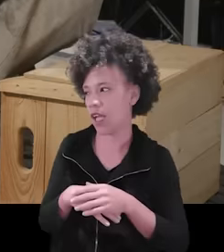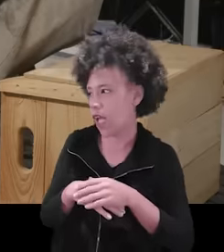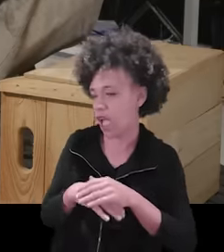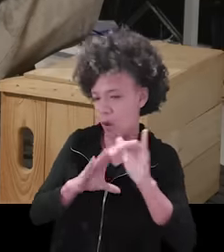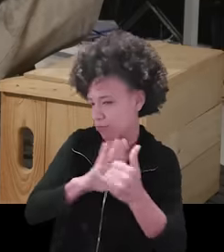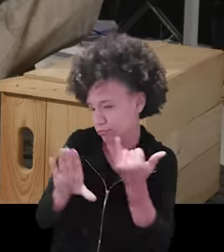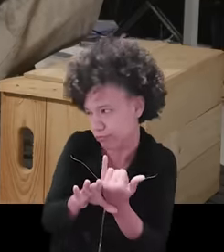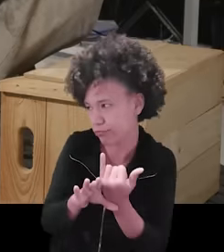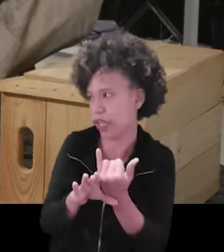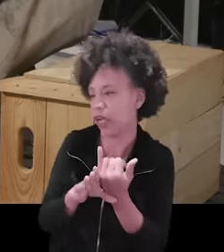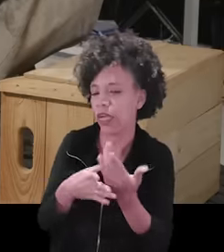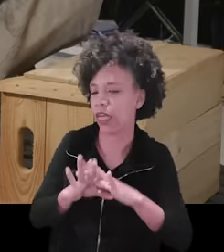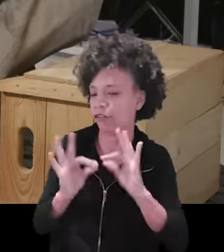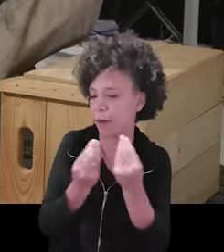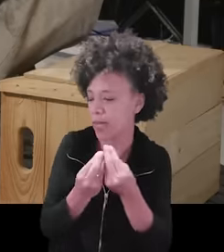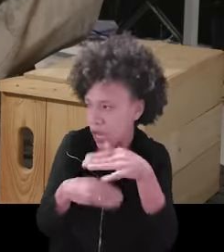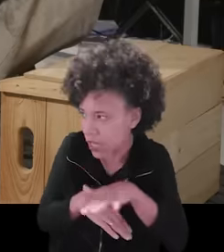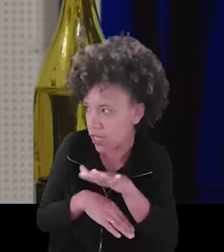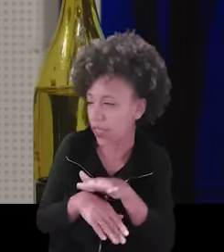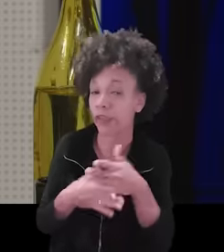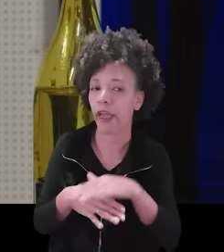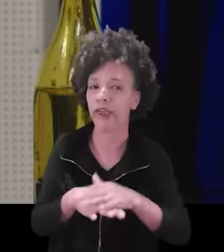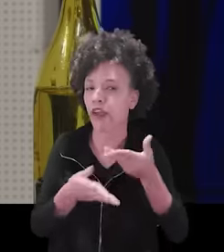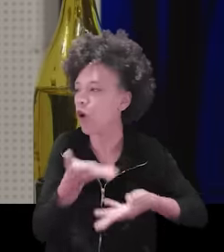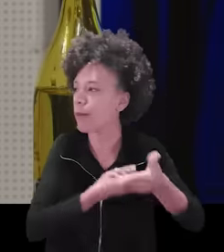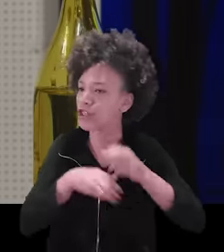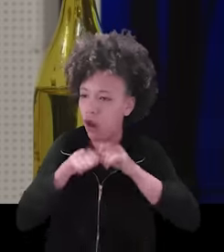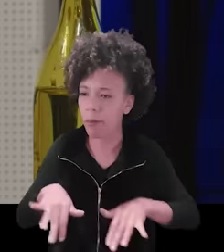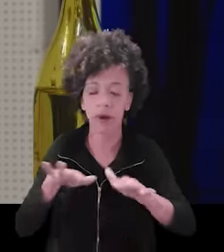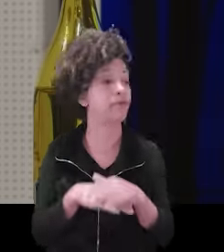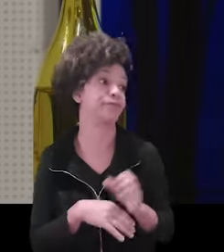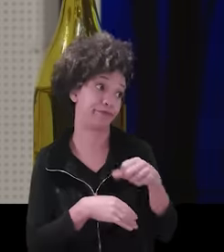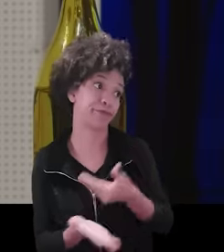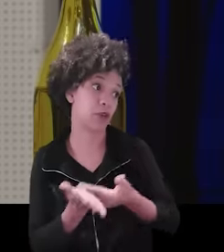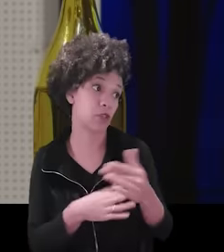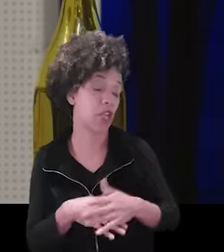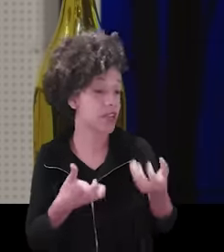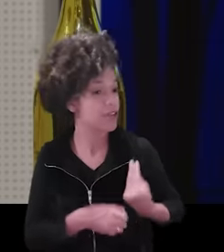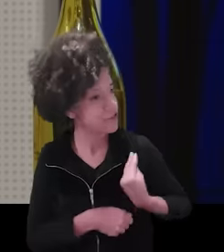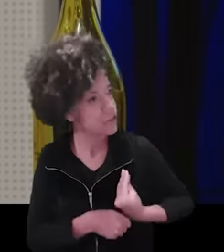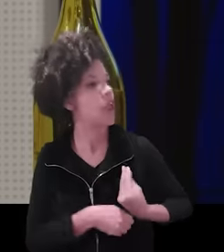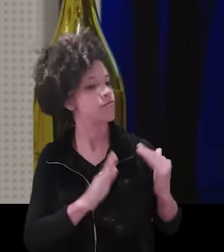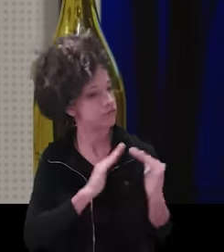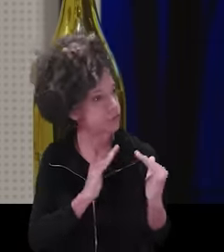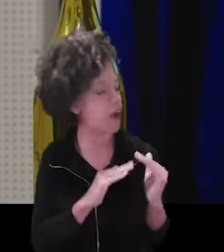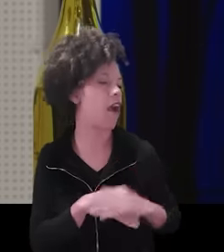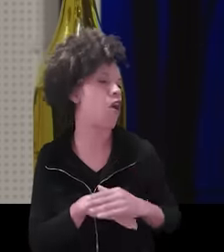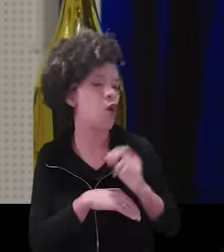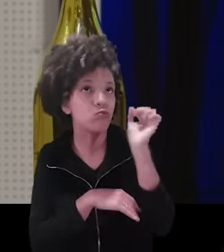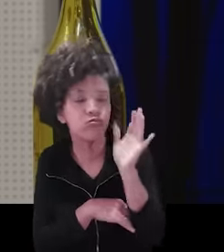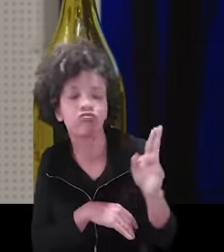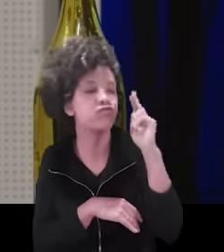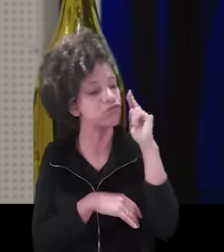é um parente seu desavisado Falou vou compartilhar para o mundo foi E aí começo e a galera que quer morar que quer viver mesmo